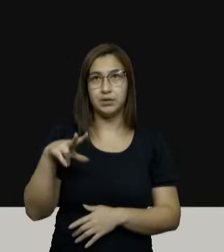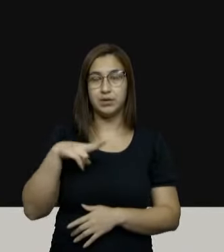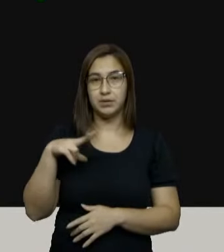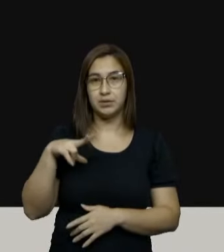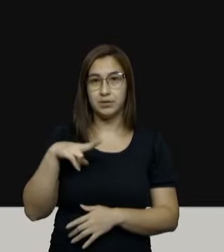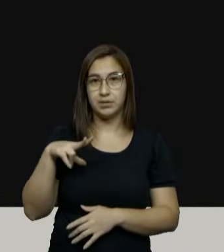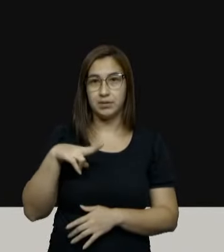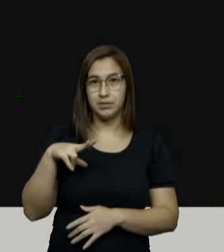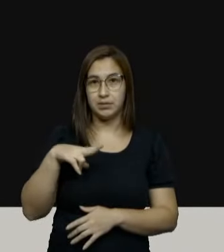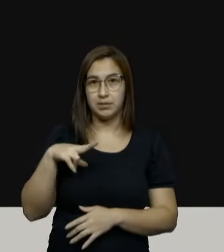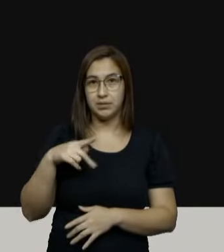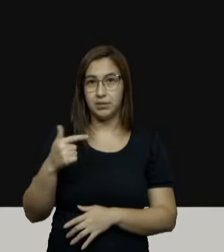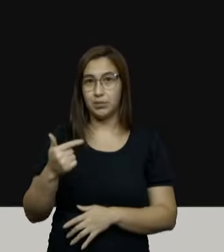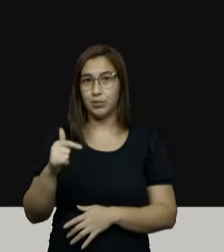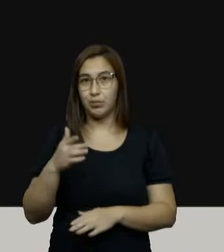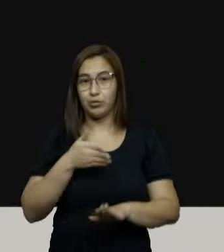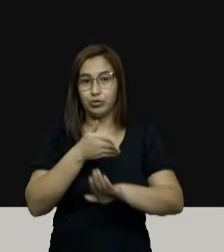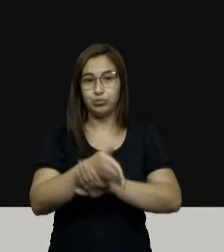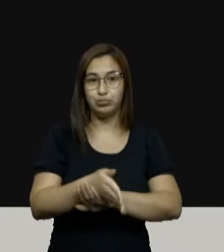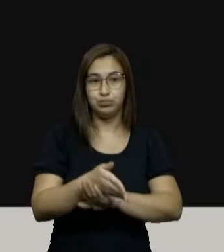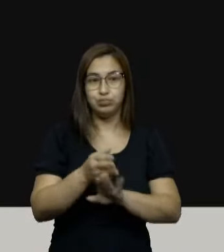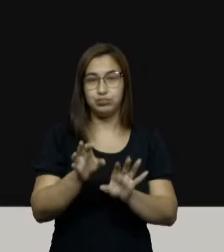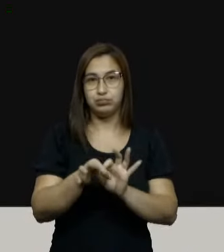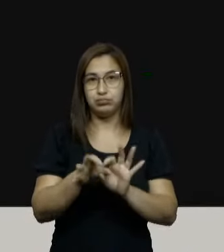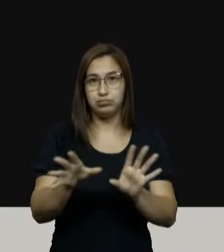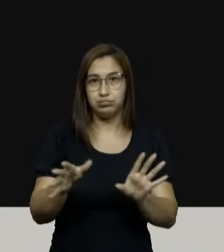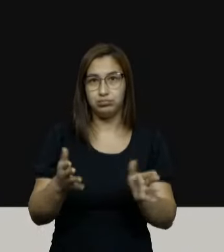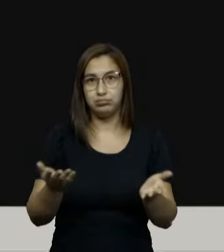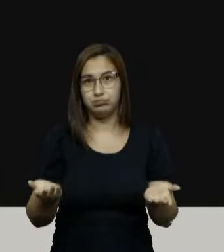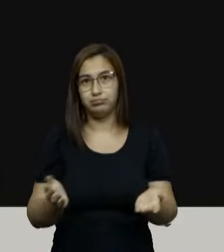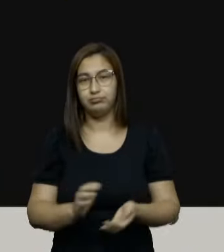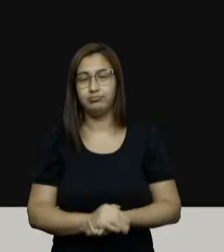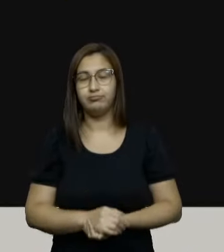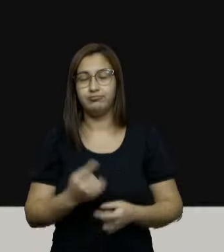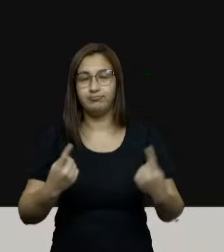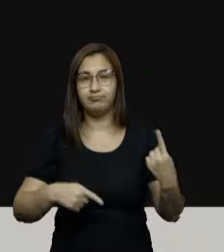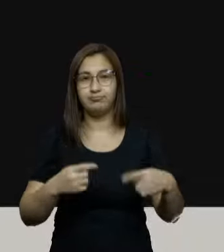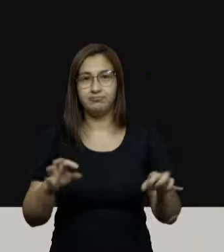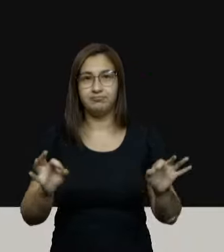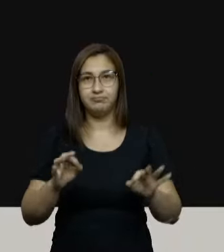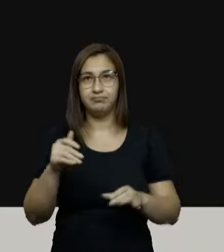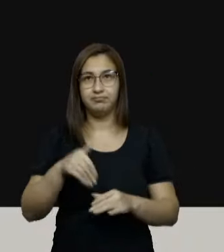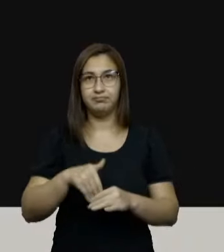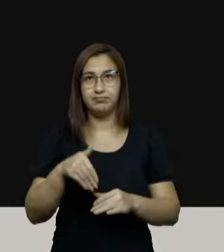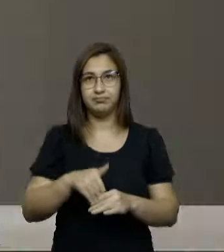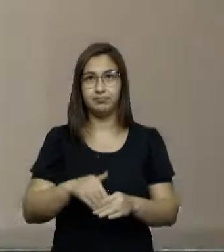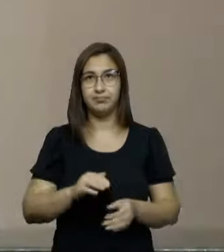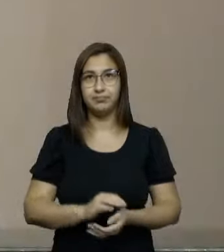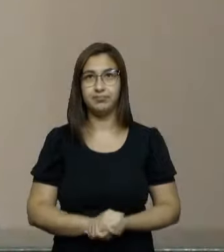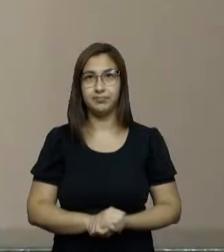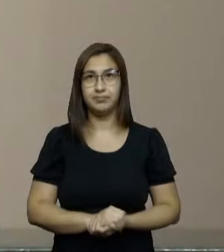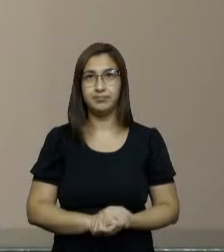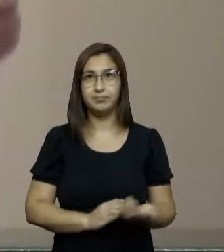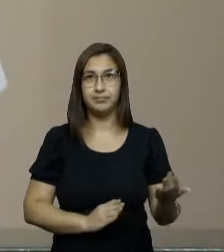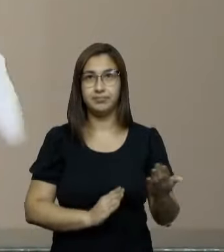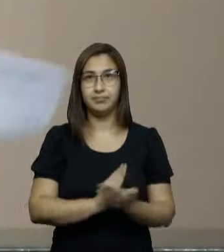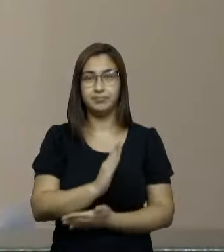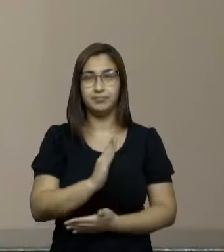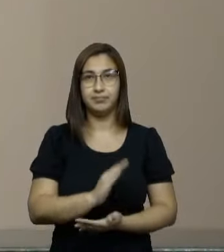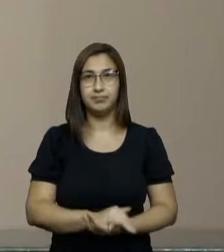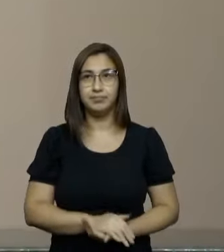de liberdade. Em discussão, não havendo quem queira discutir, em votação,